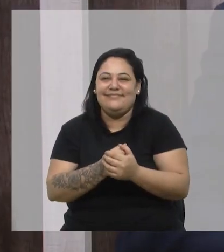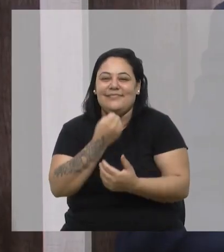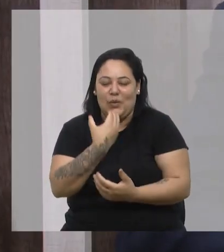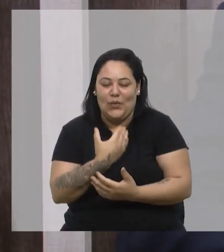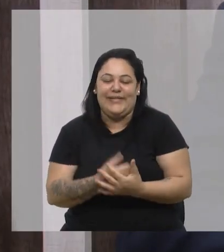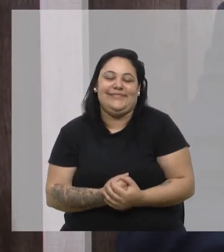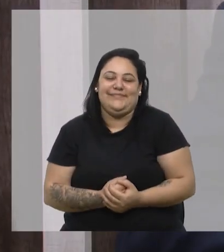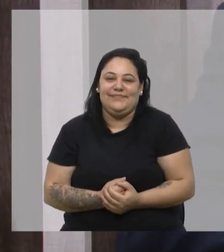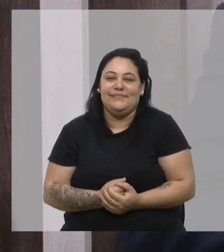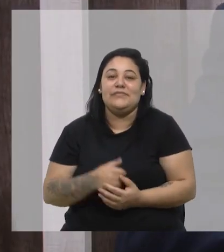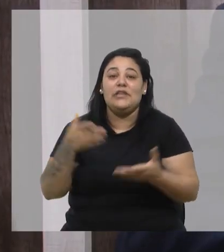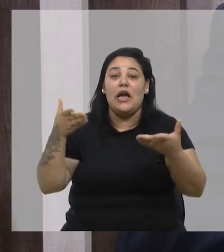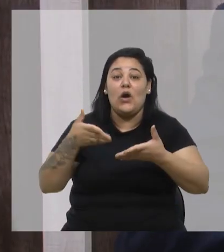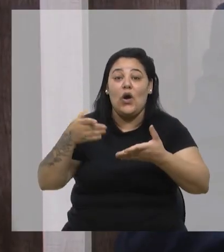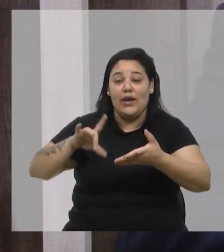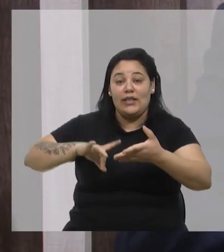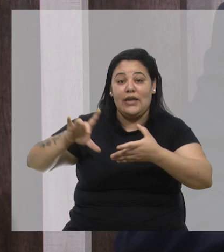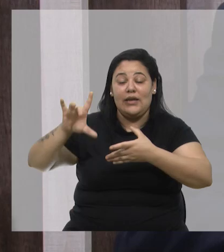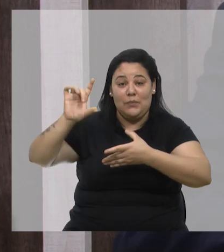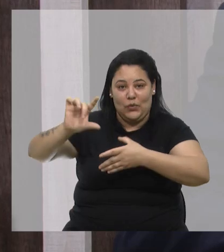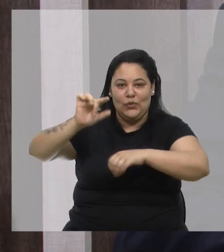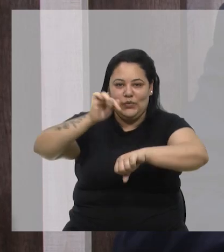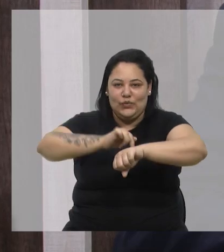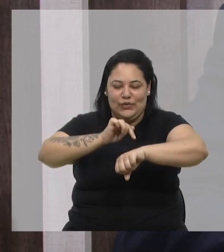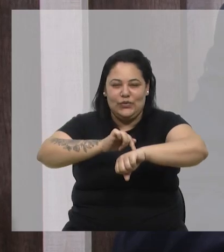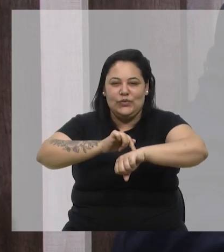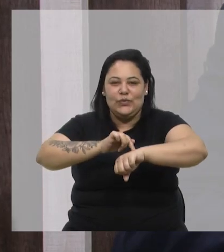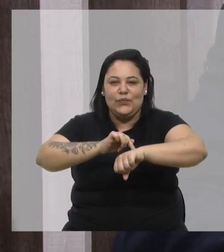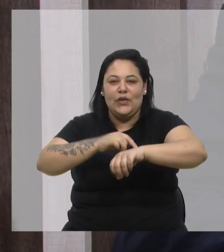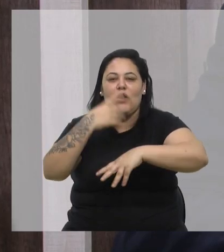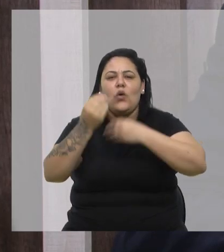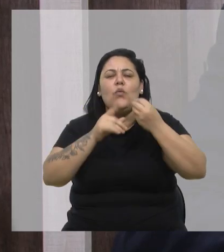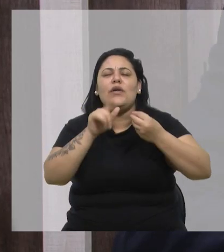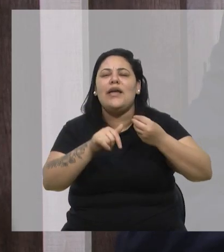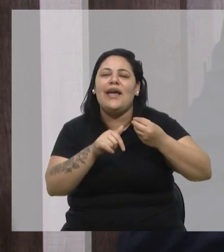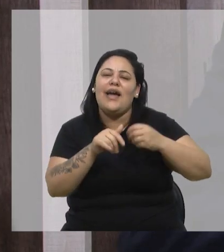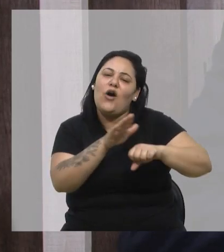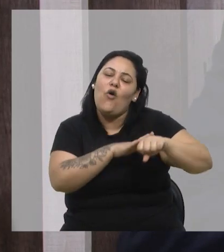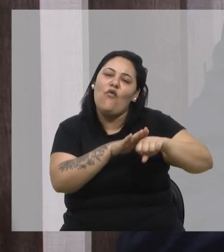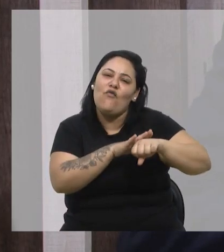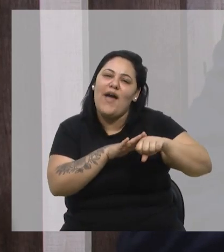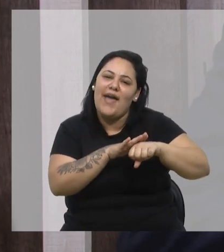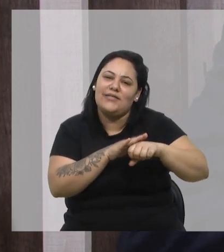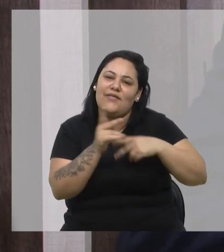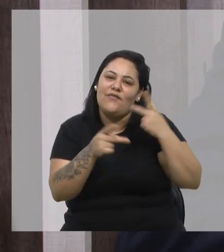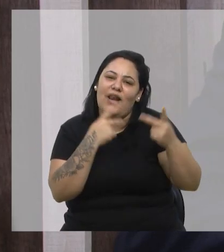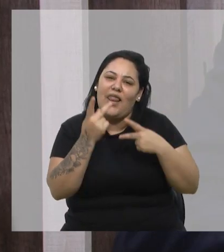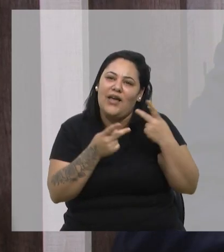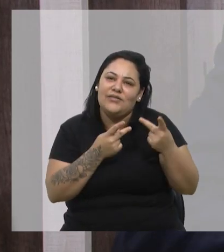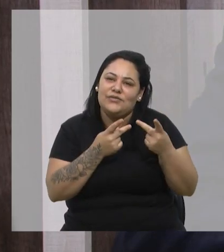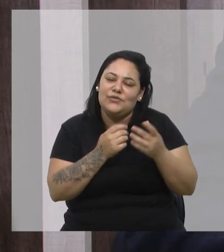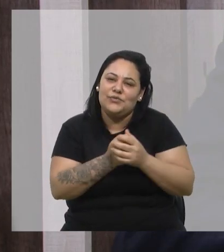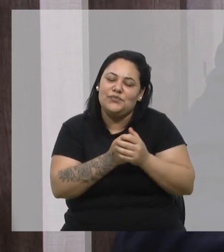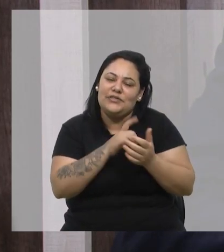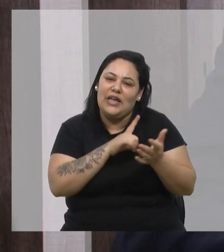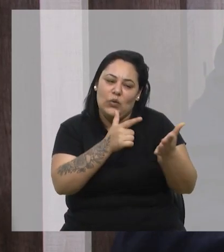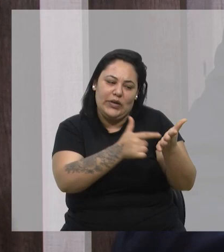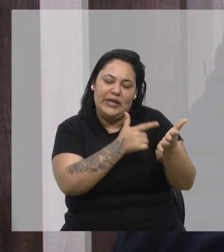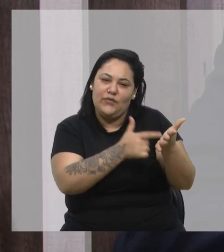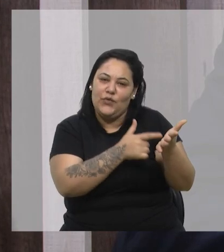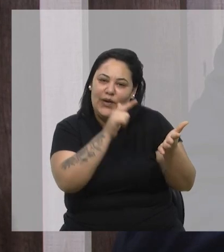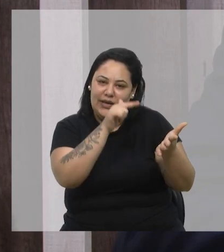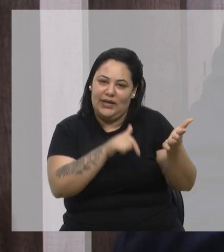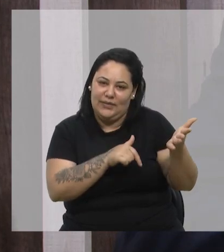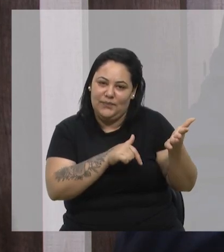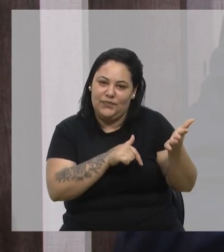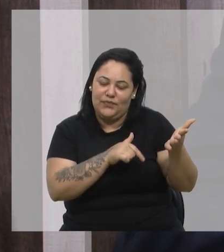Boa. E eu gostaria, então, nessa reta final, nós temos poucos minutos, como é que foi o debate em torno de traçado? Nós temos um